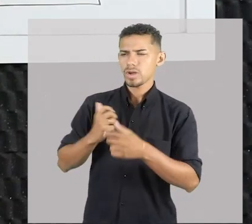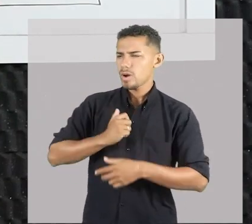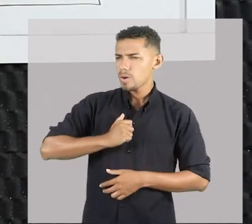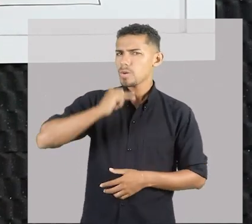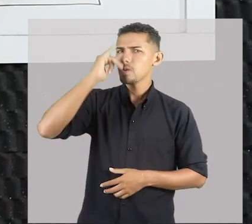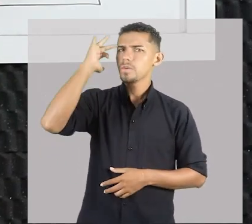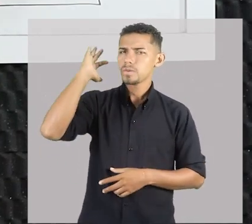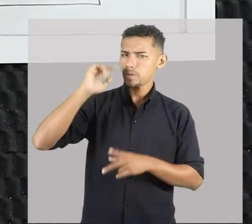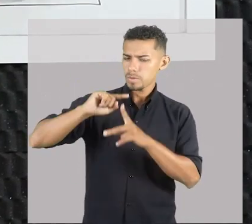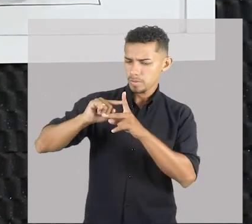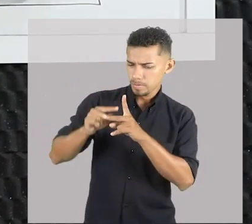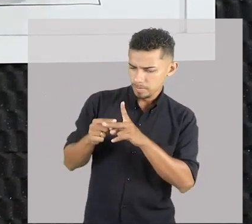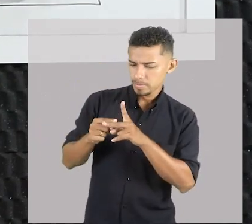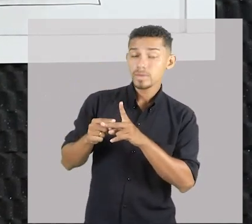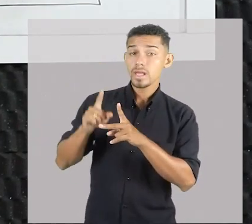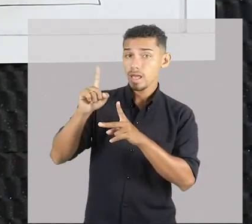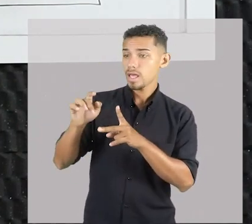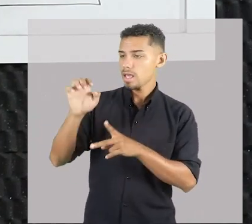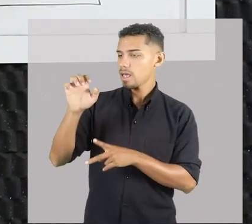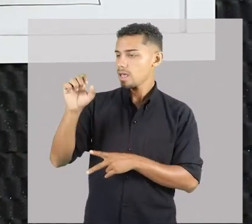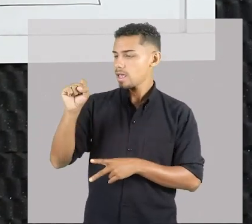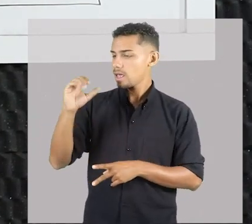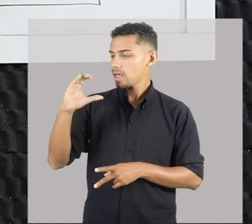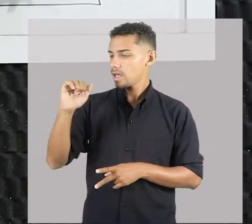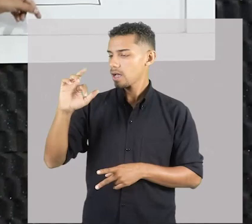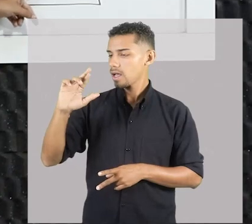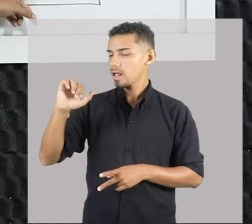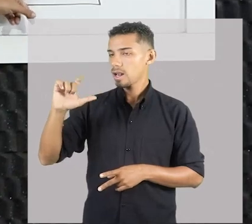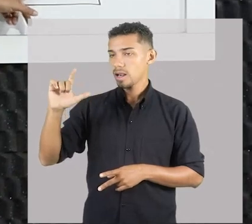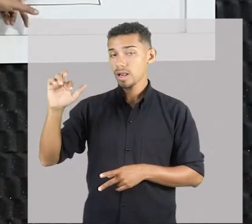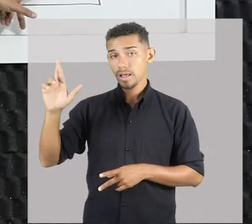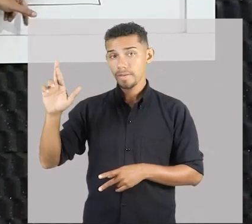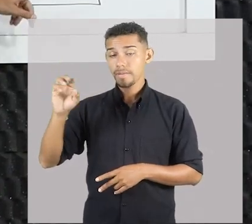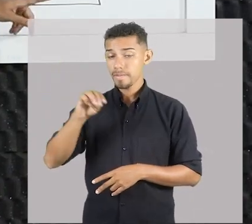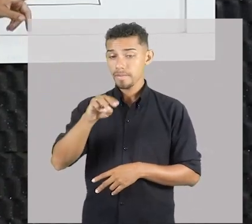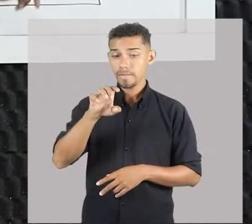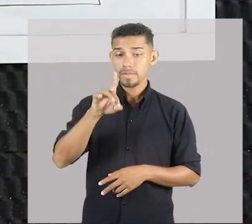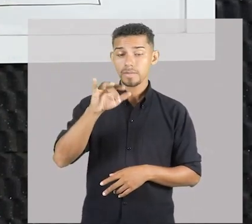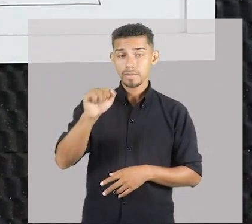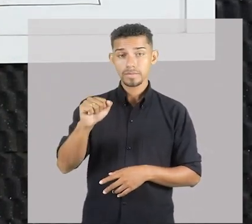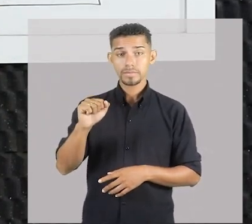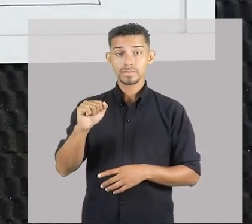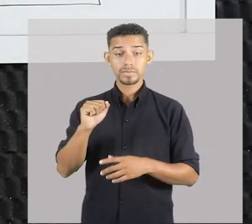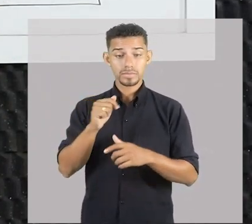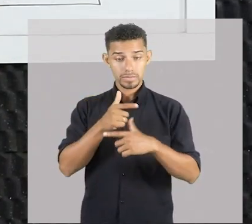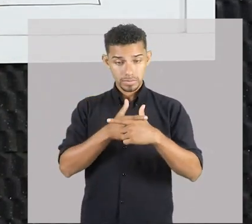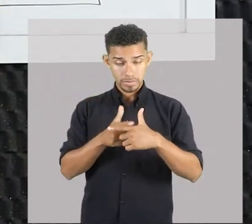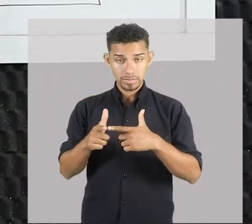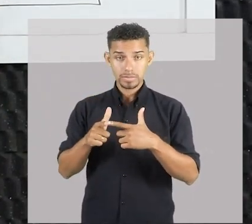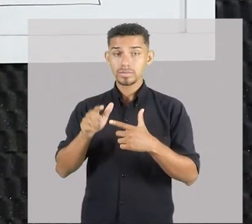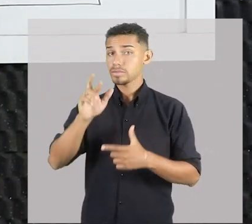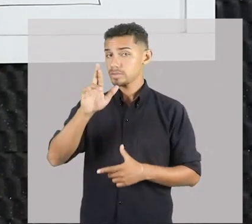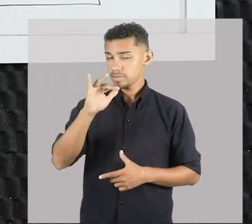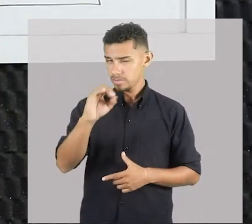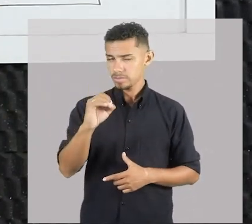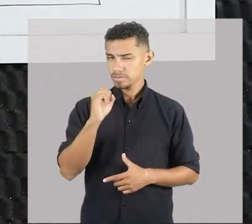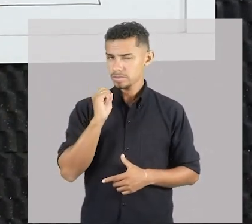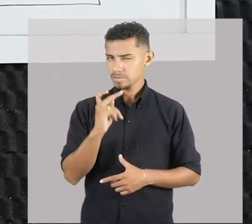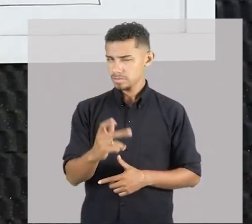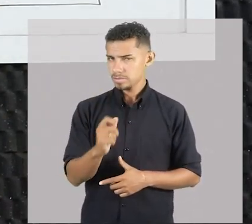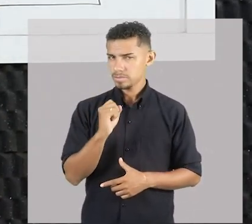é a velocidade escalar média dividido pelo raio do movimento circular.